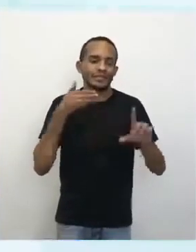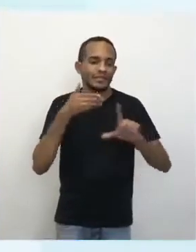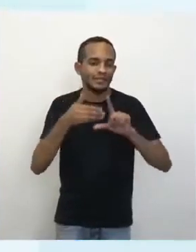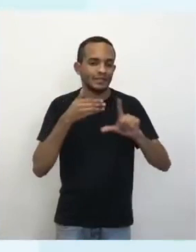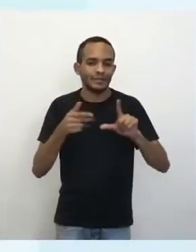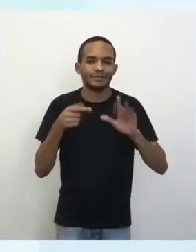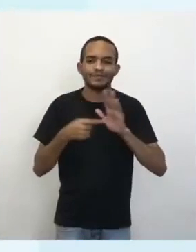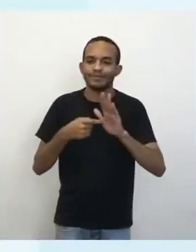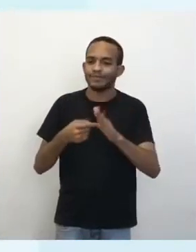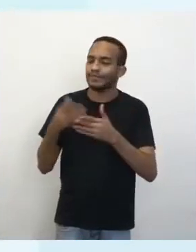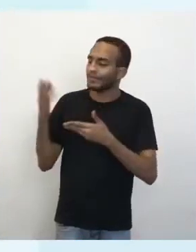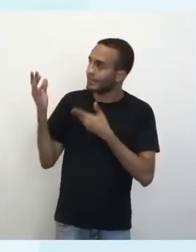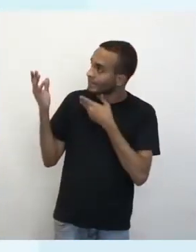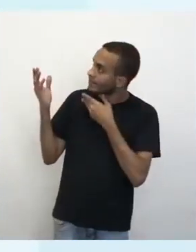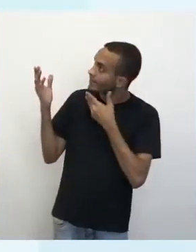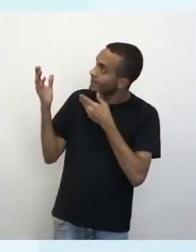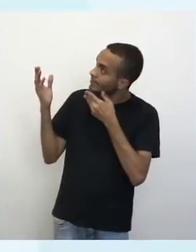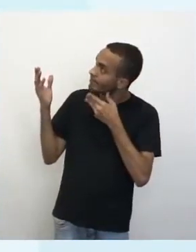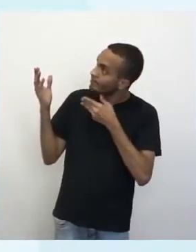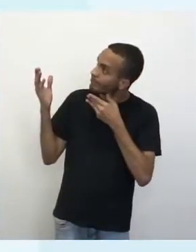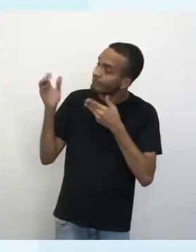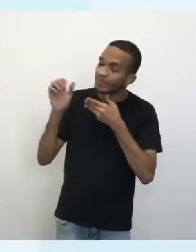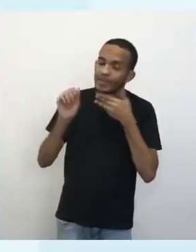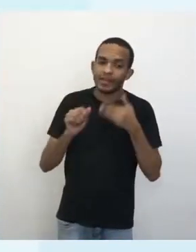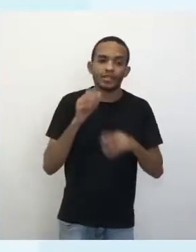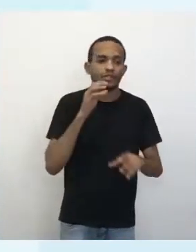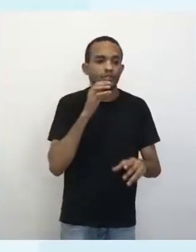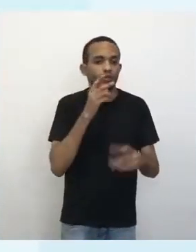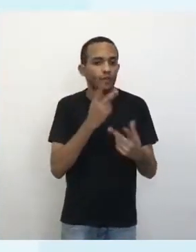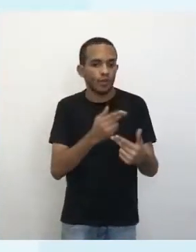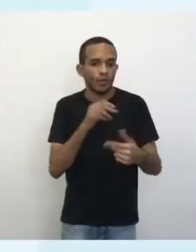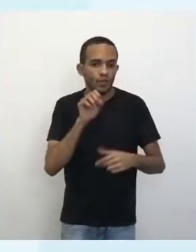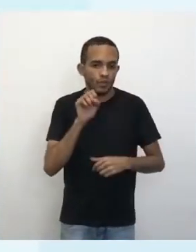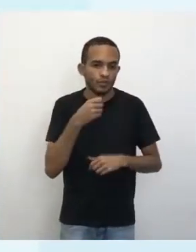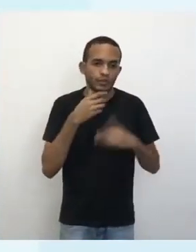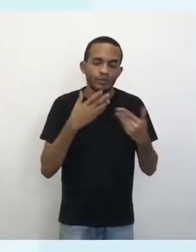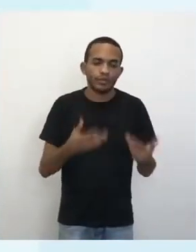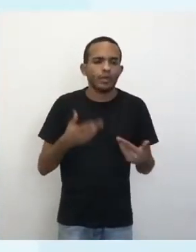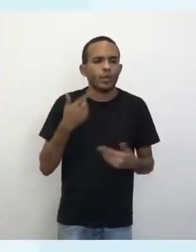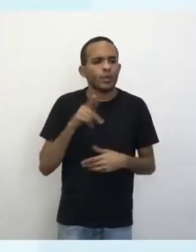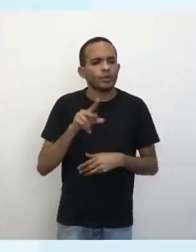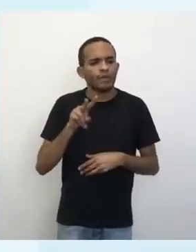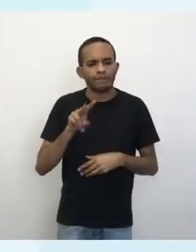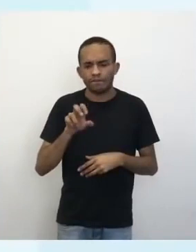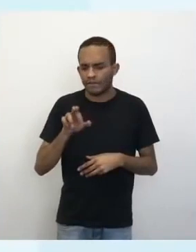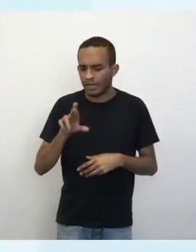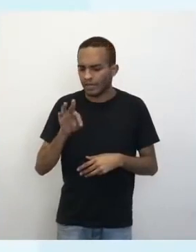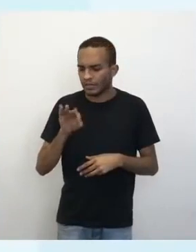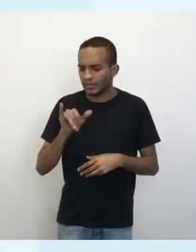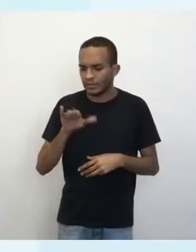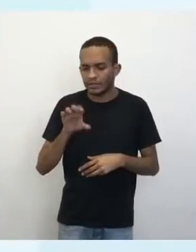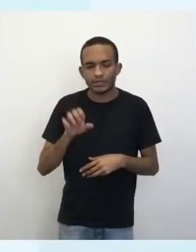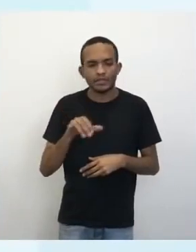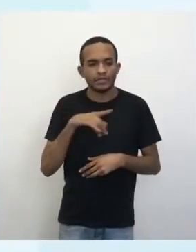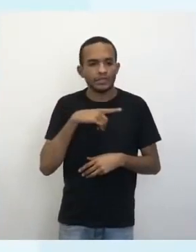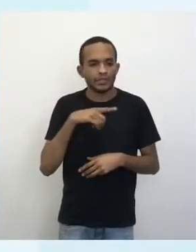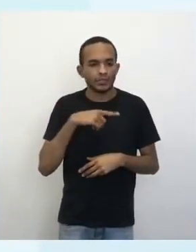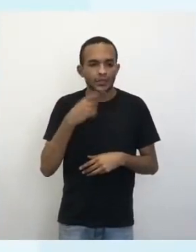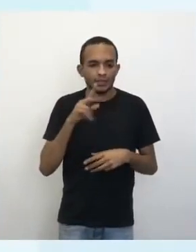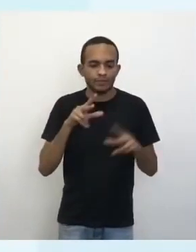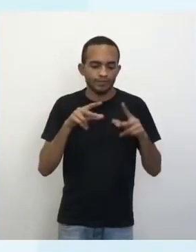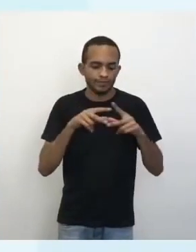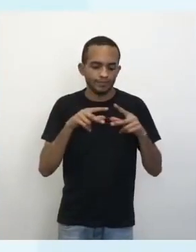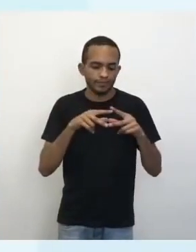slide está aparecendo A vale 8. E vértices? Bom, nós temos este vértice